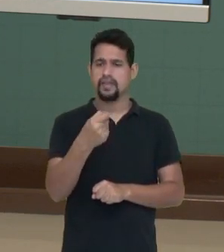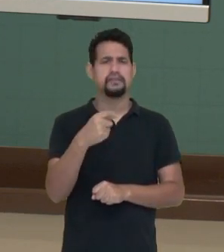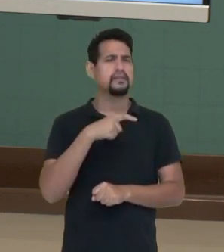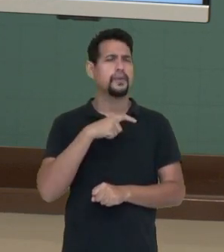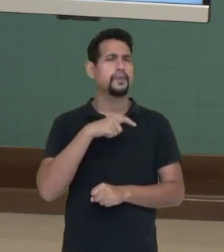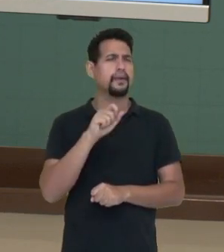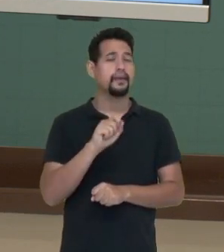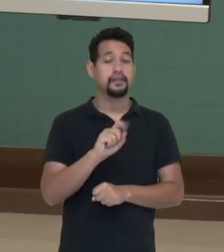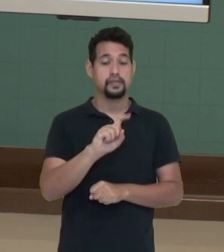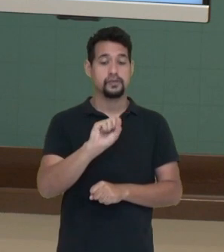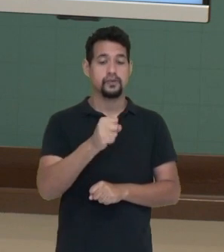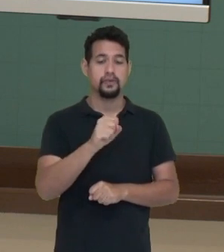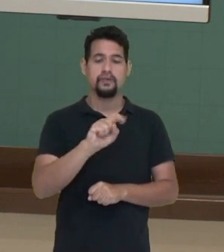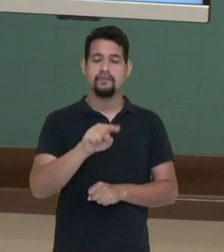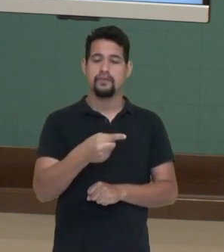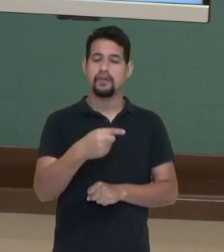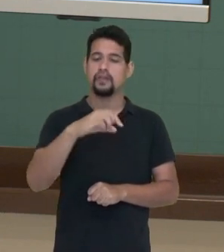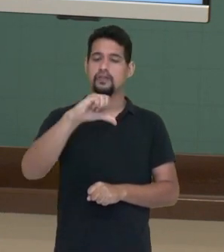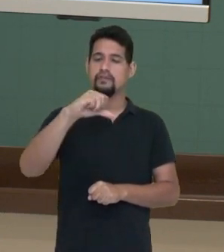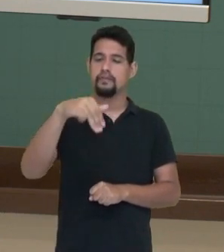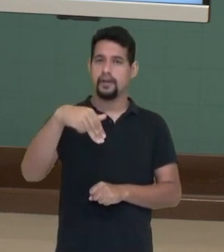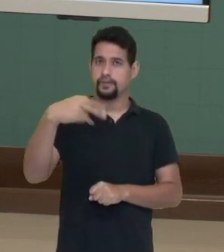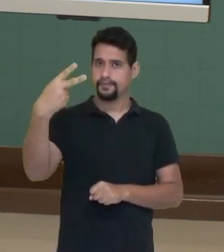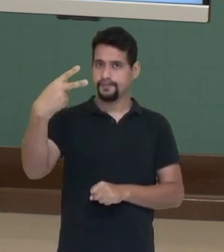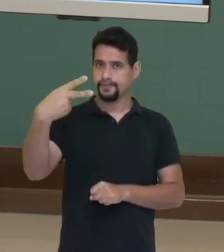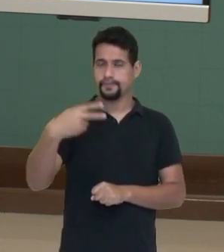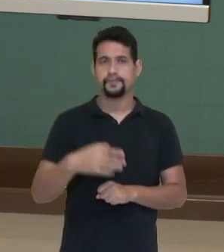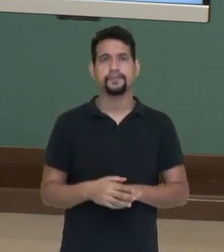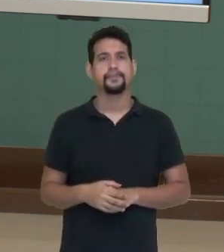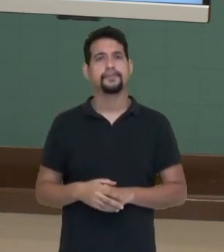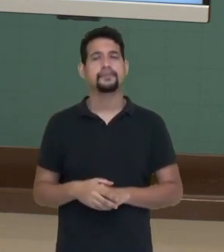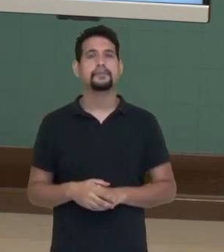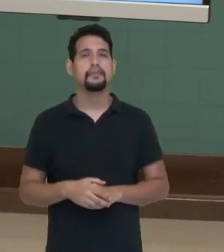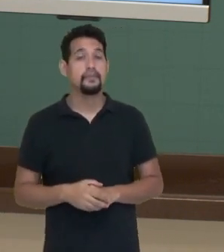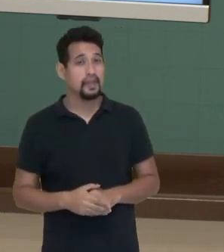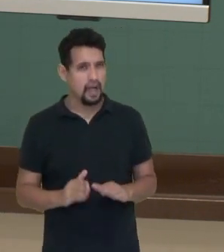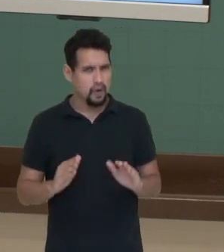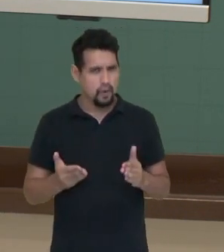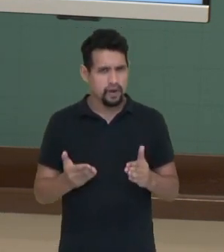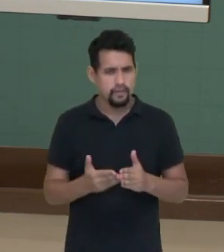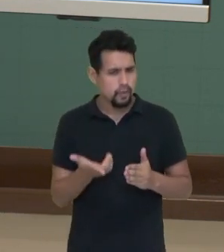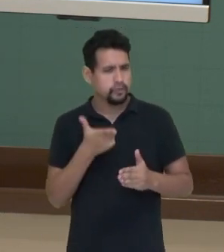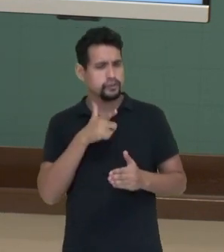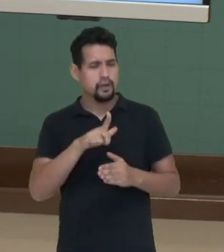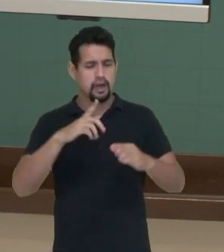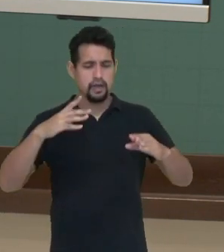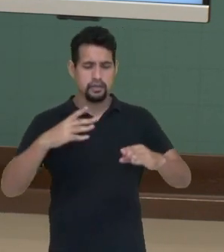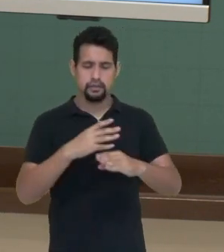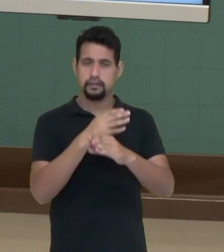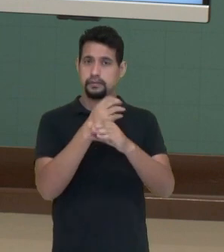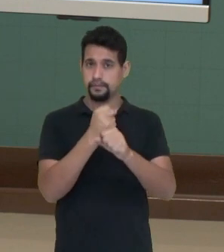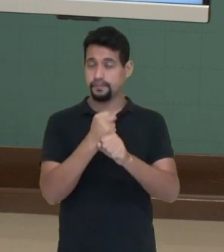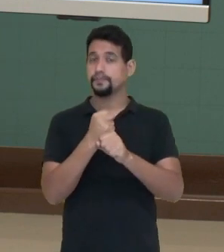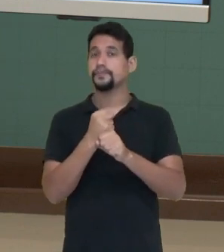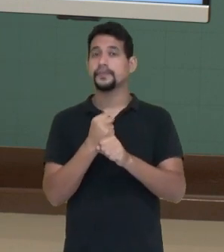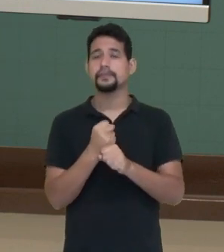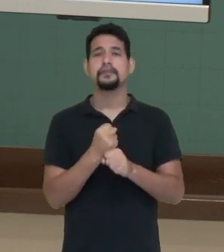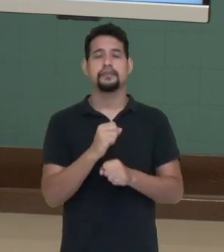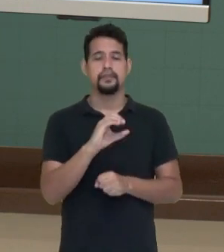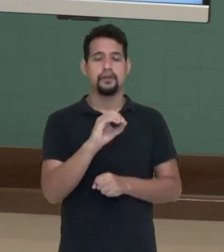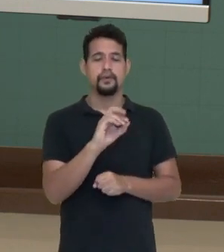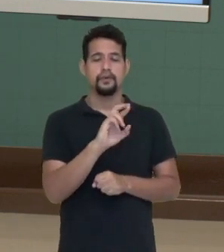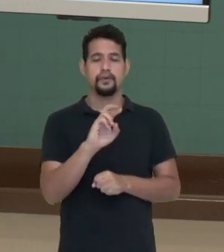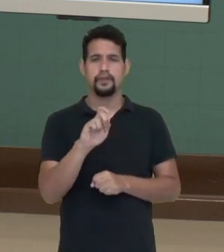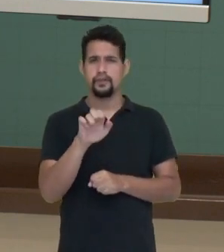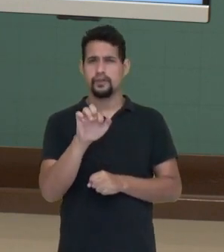lá 18,9 metros quadrados, tá? Agora, vamos continuar calculando essas áreas aí. A área do corredor.